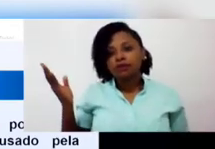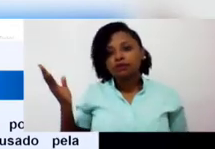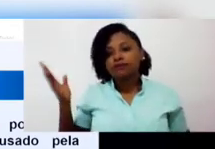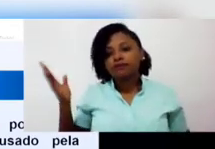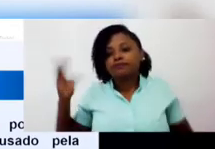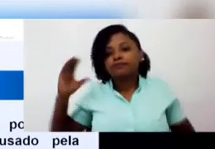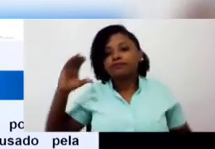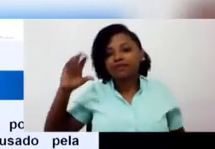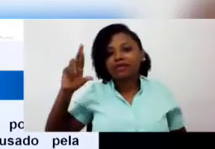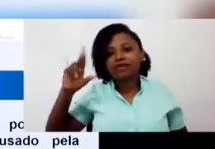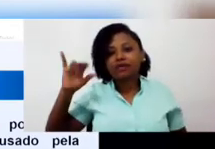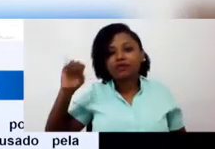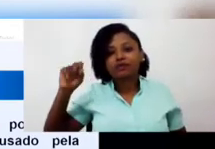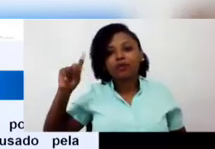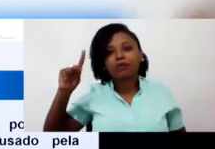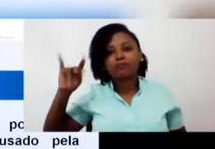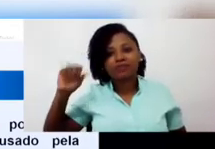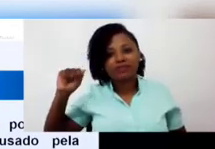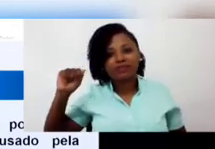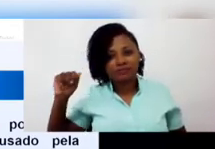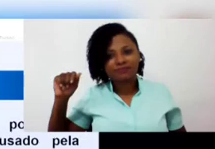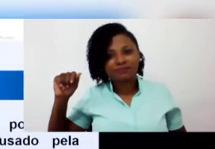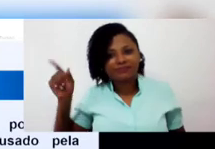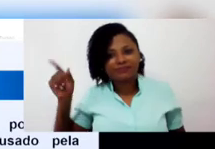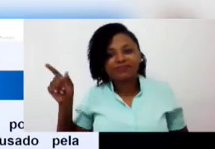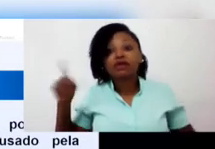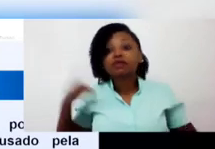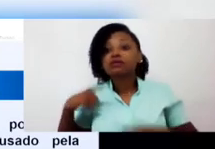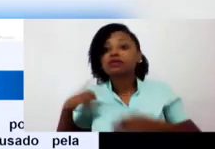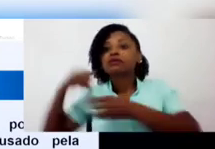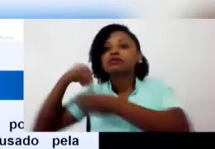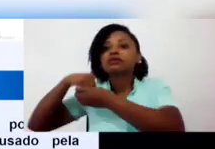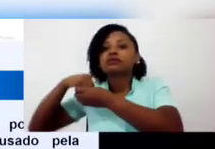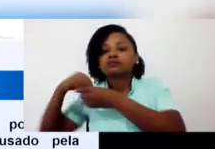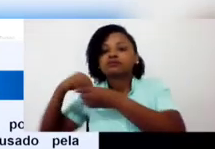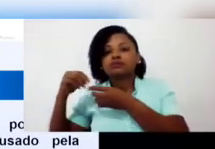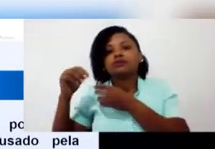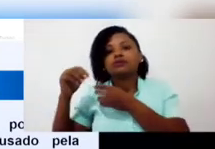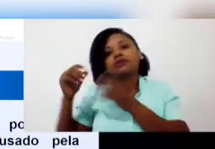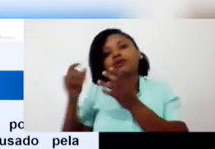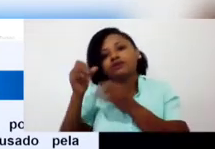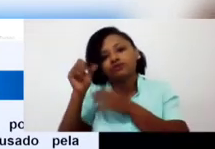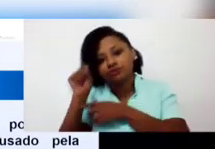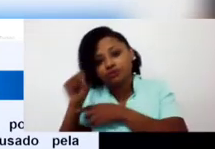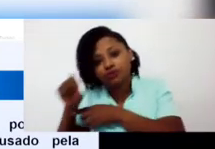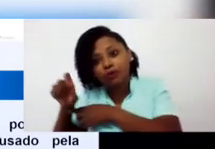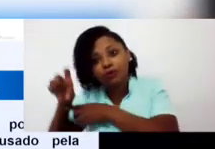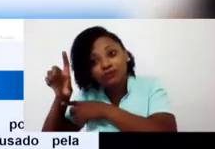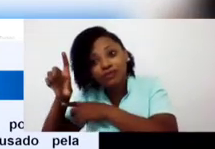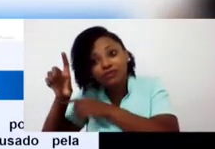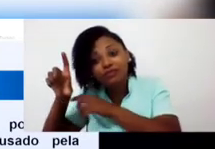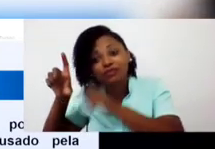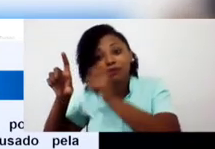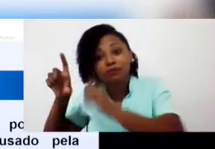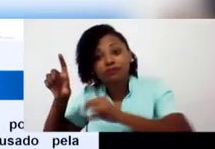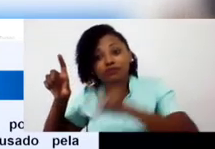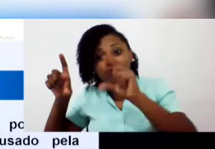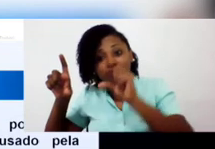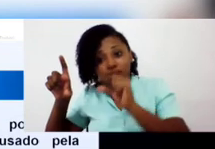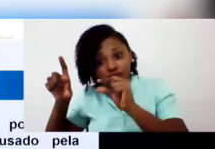Crioscopia ou criometria. Estuda o abaixamento do ponto de solidificação do solvente, causado pela adição de um soluto